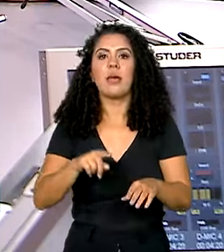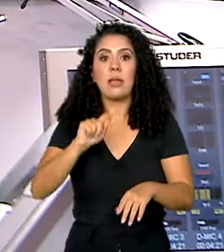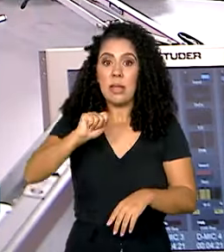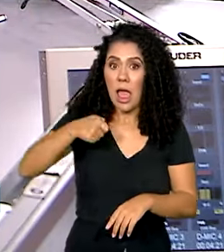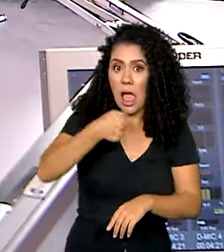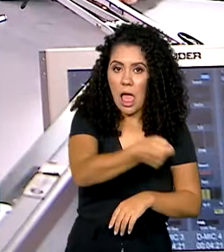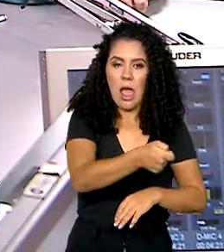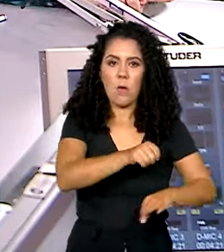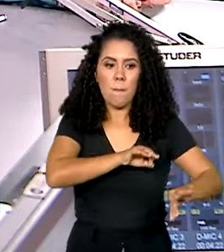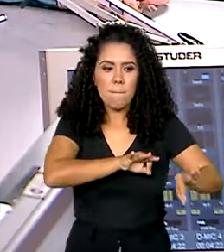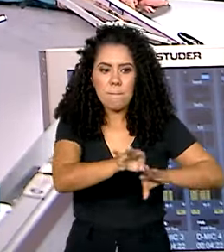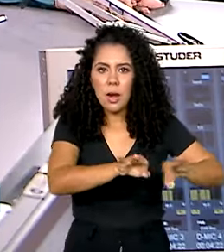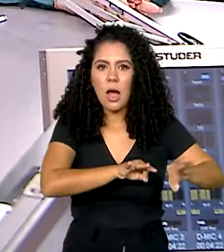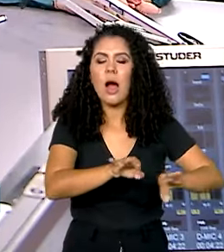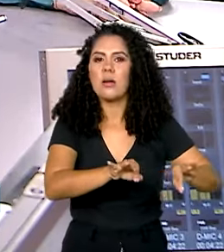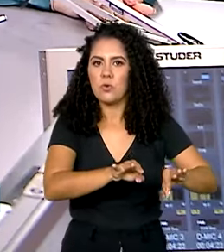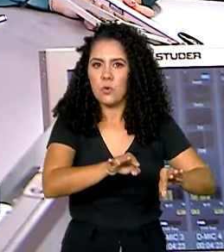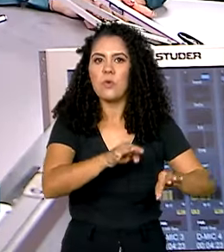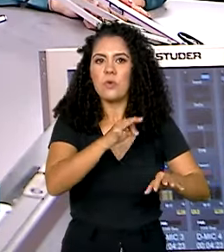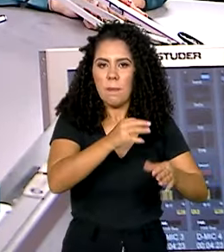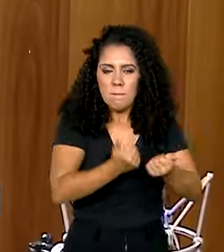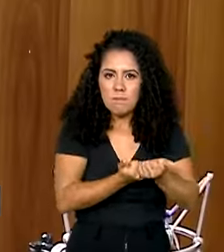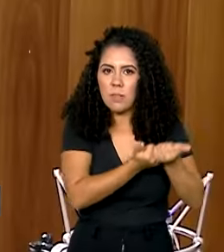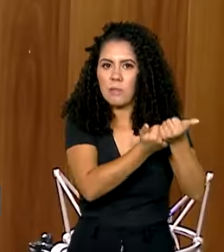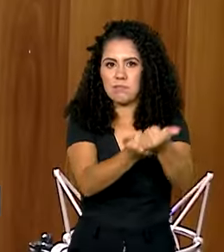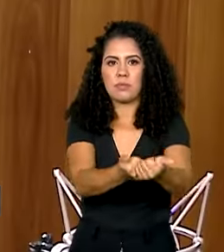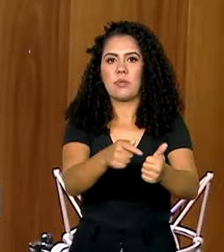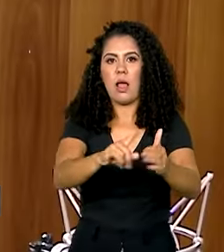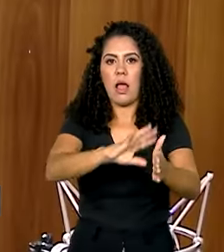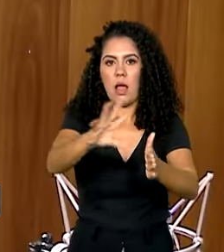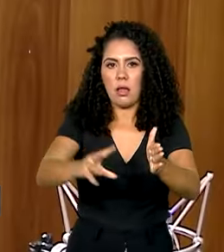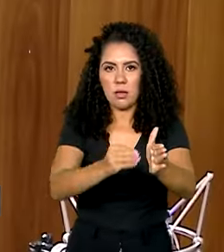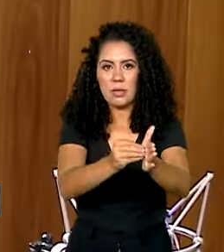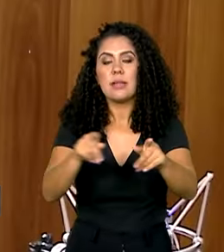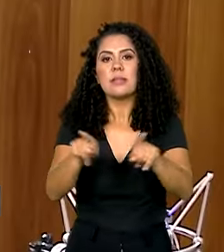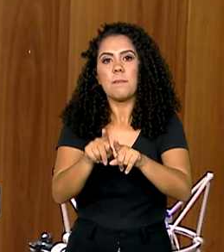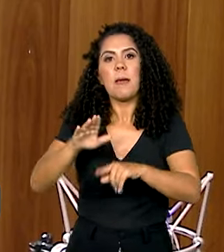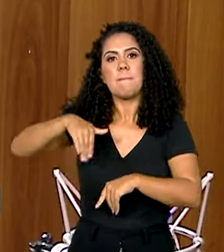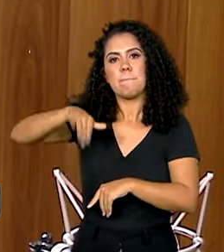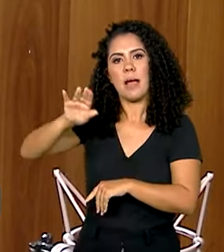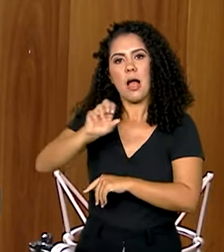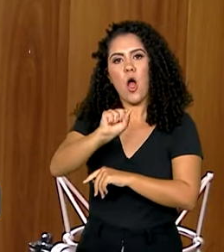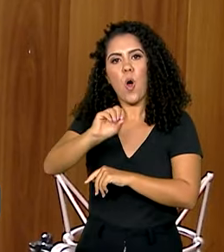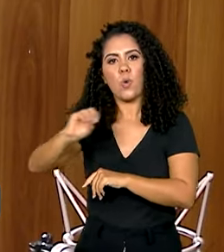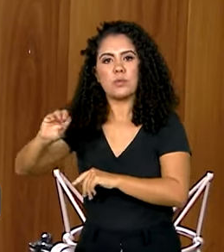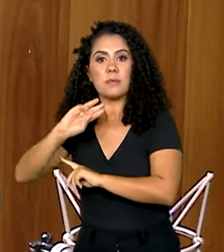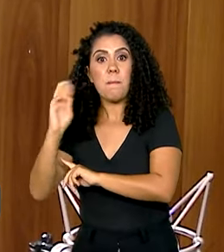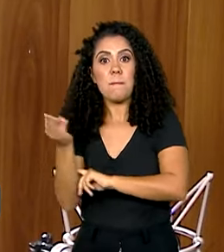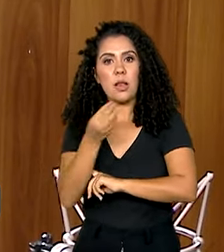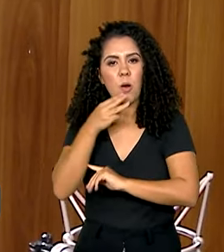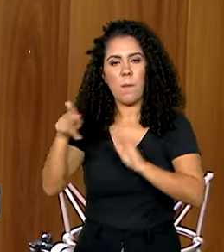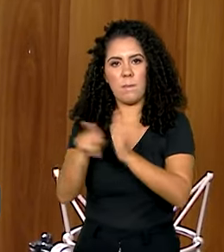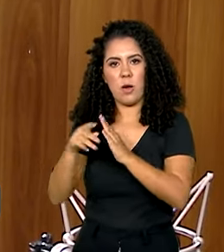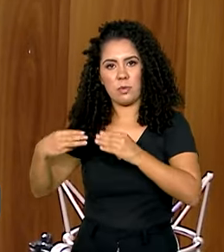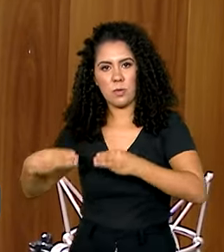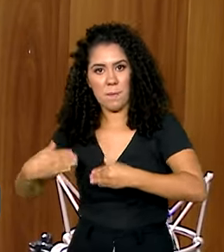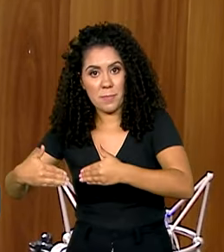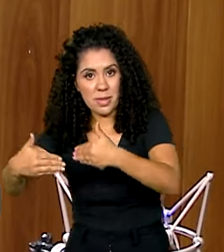ousado para a região amazônica, que serão mais 800 milhões do próprio ministério, e nós vamos instalar